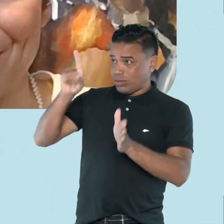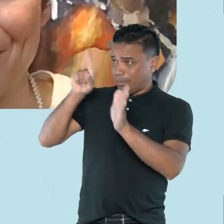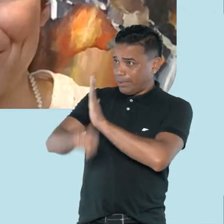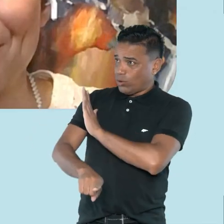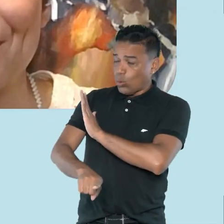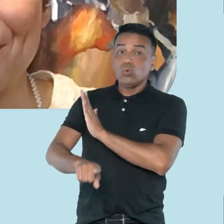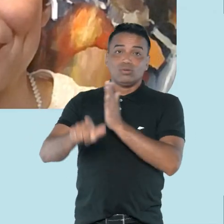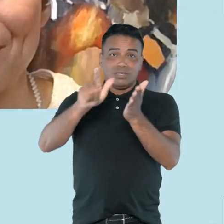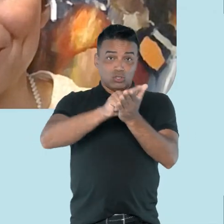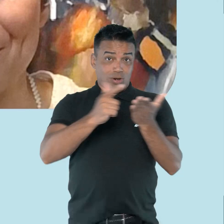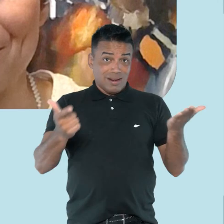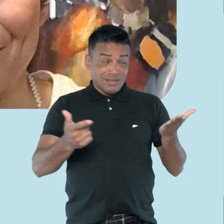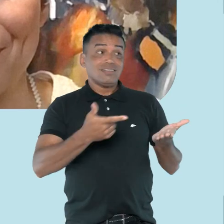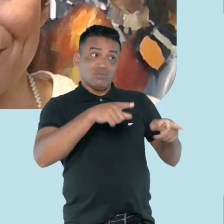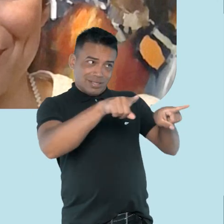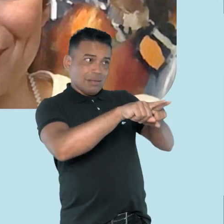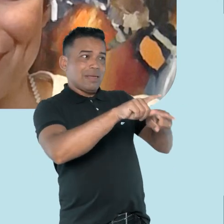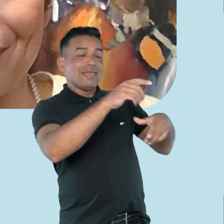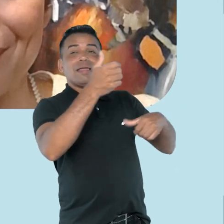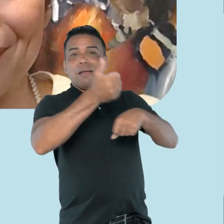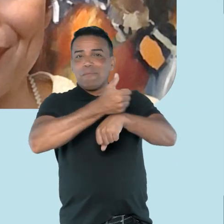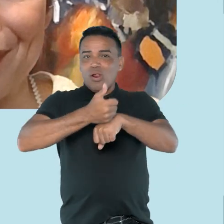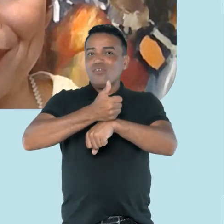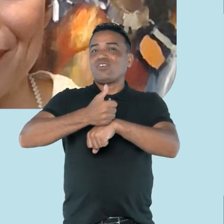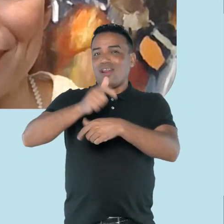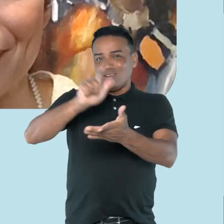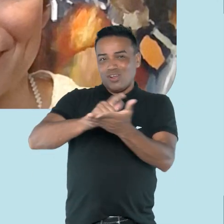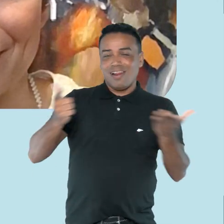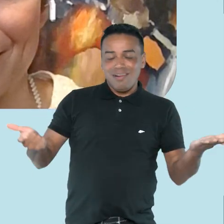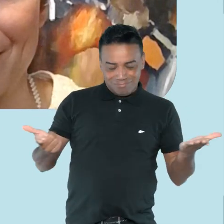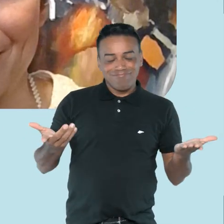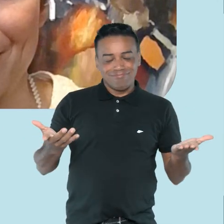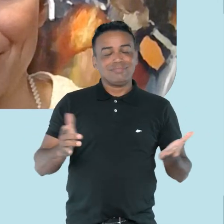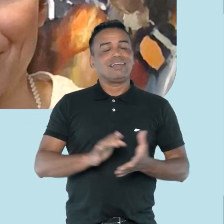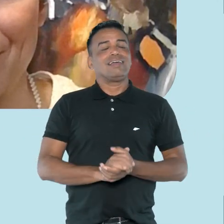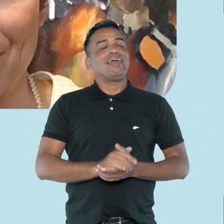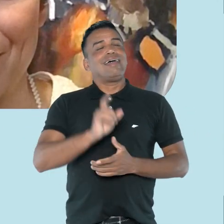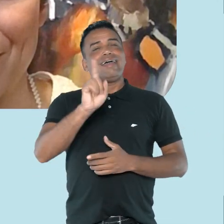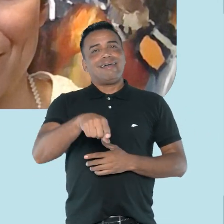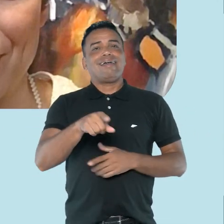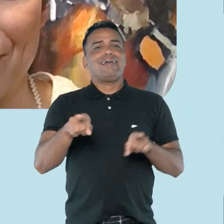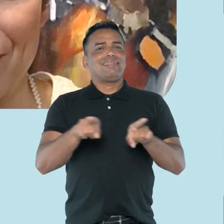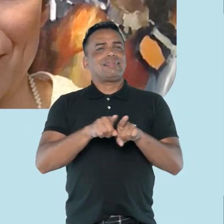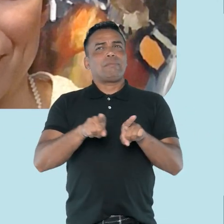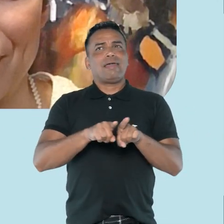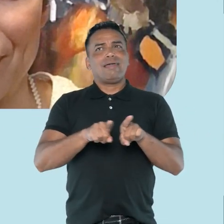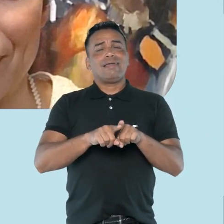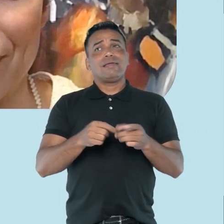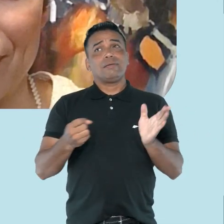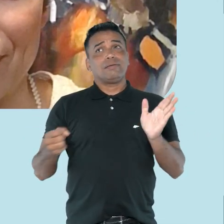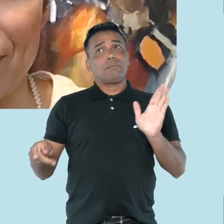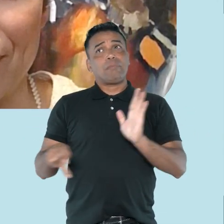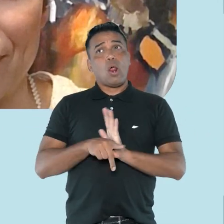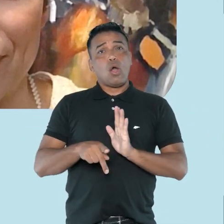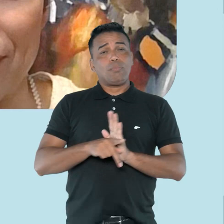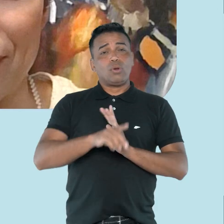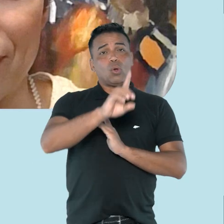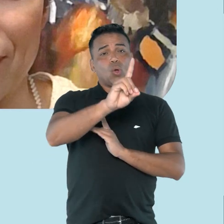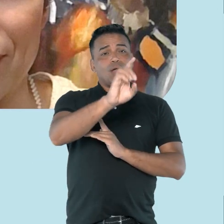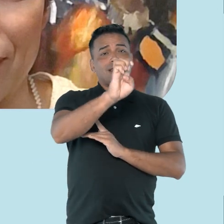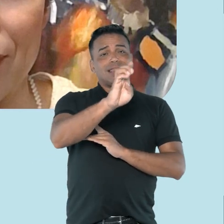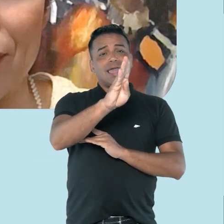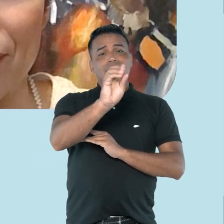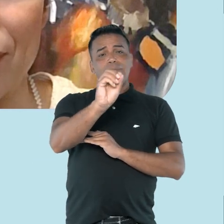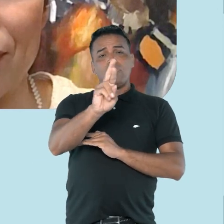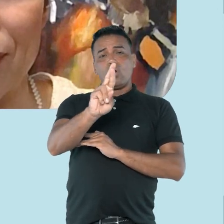pergunta de jornalista para jornalista, que é essa questão também de quanto da Débora